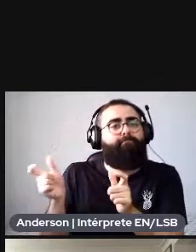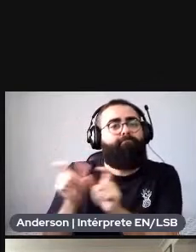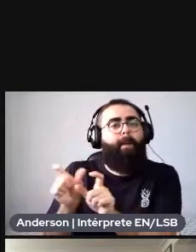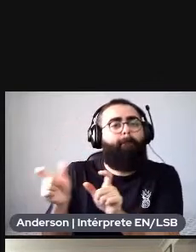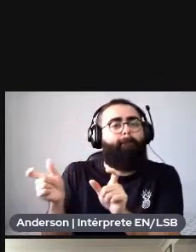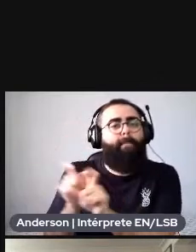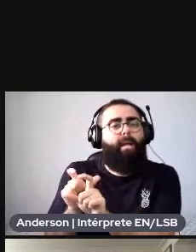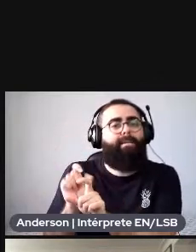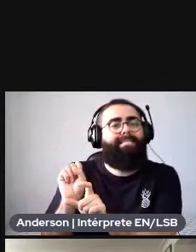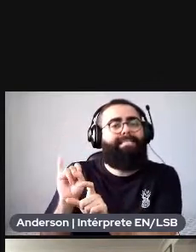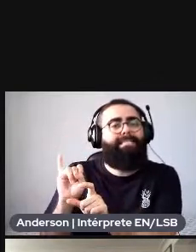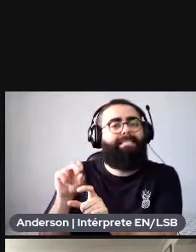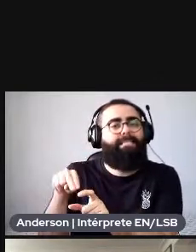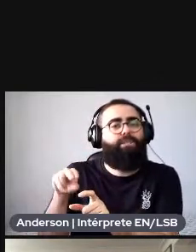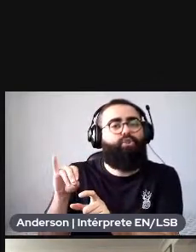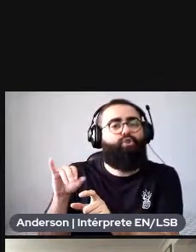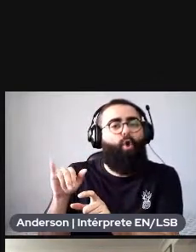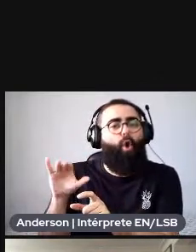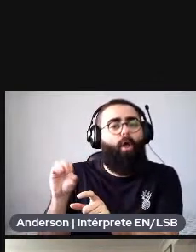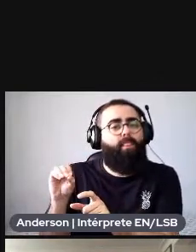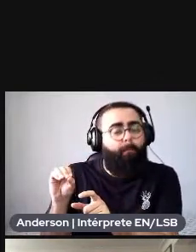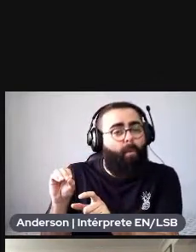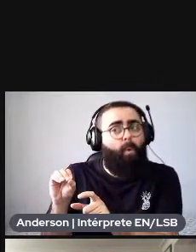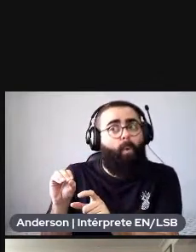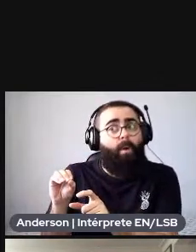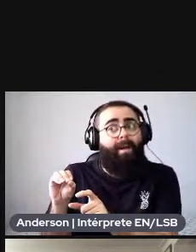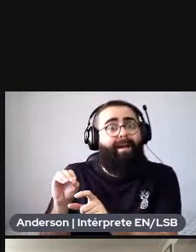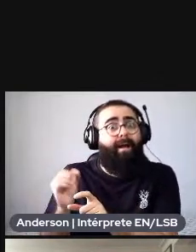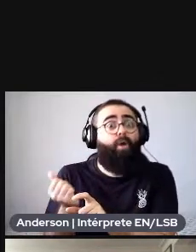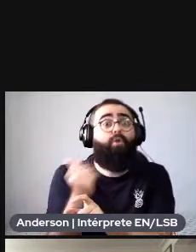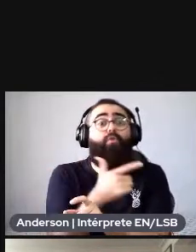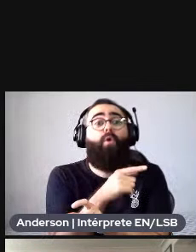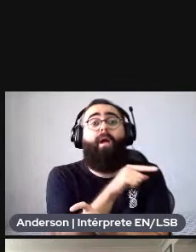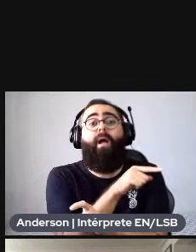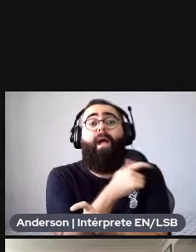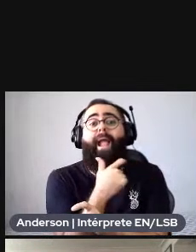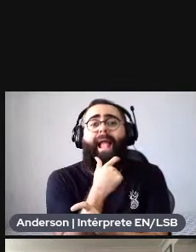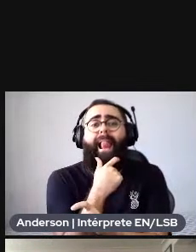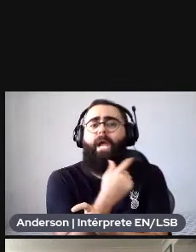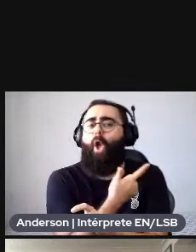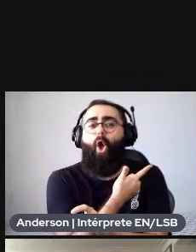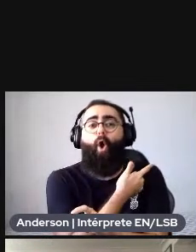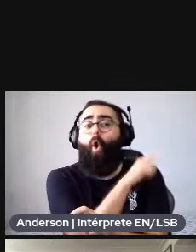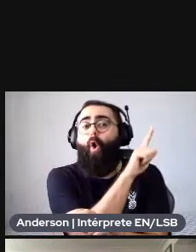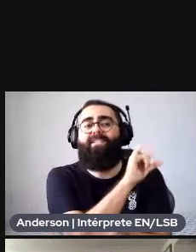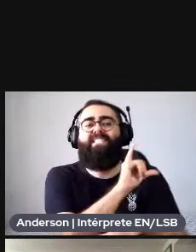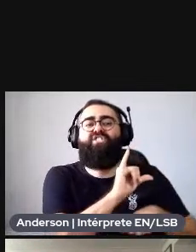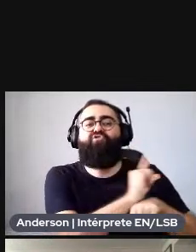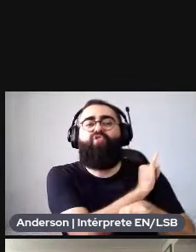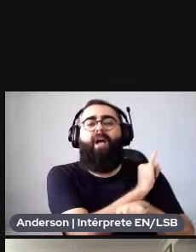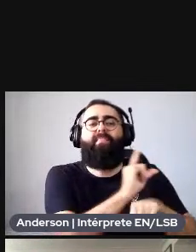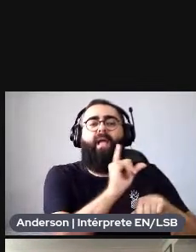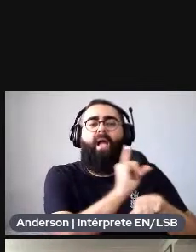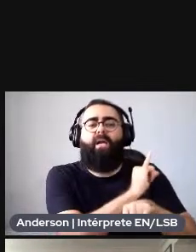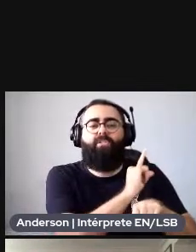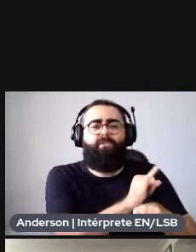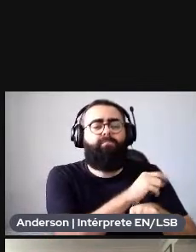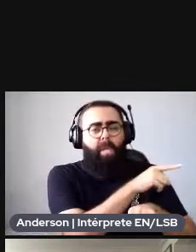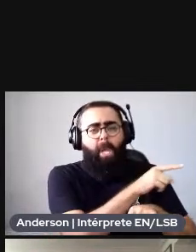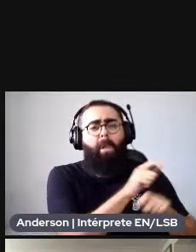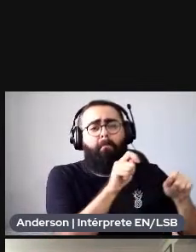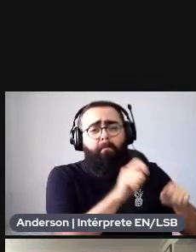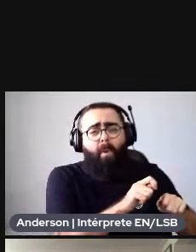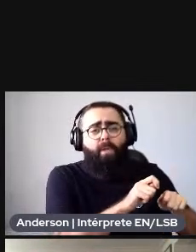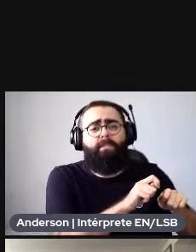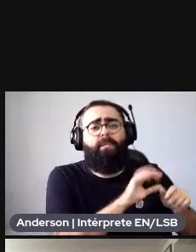passo que a característica no inglês será diferente porque possibilita ou favorece o recurso à repetição,